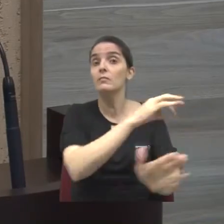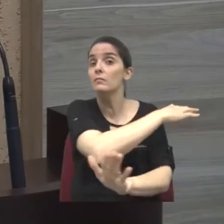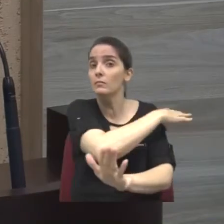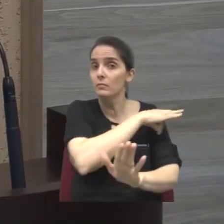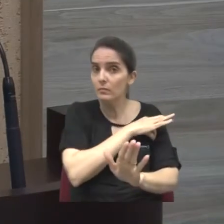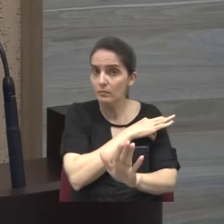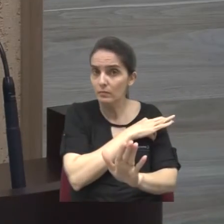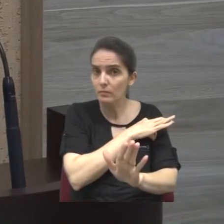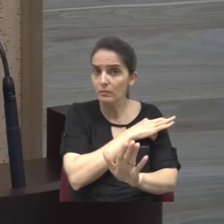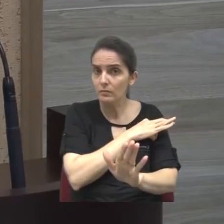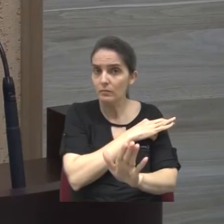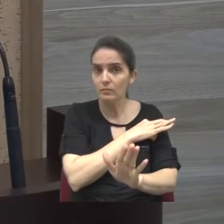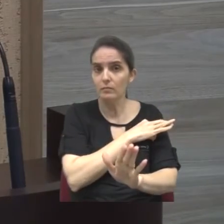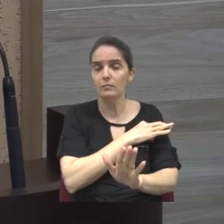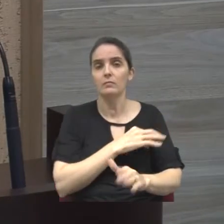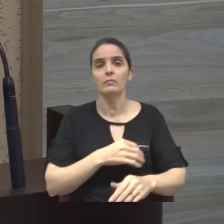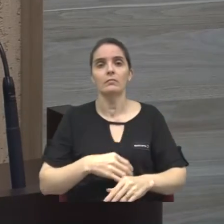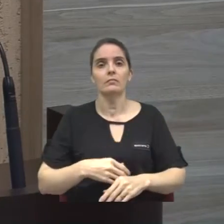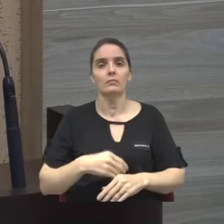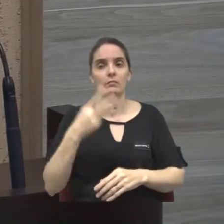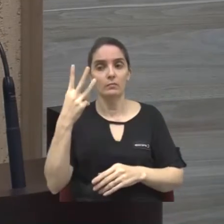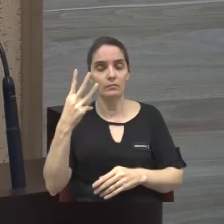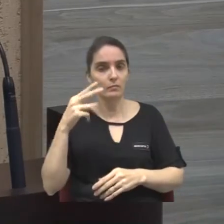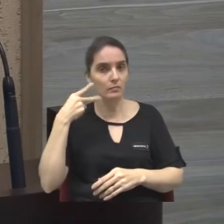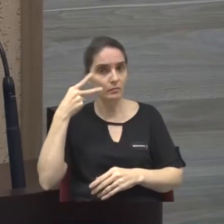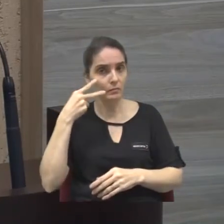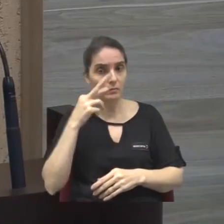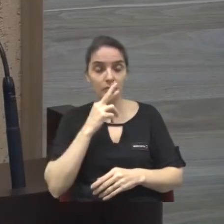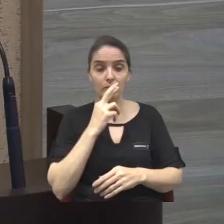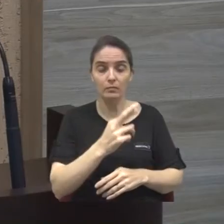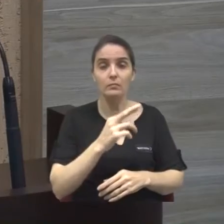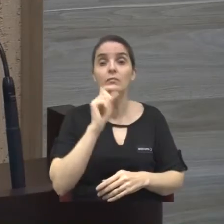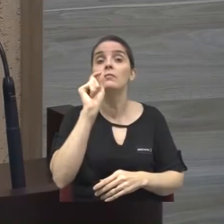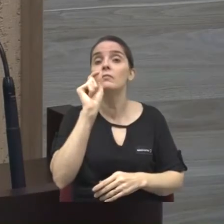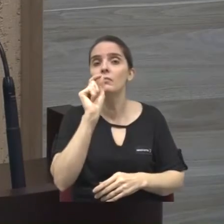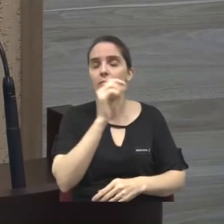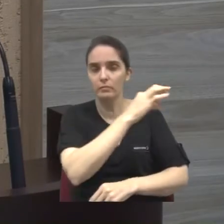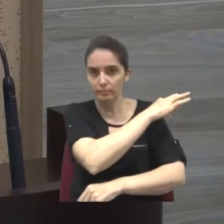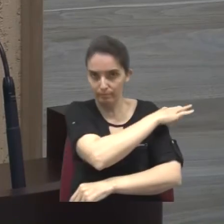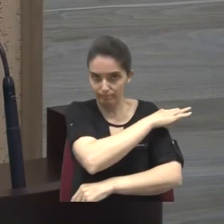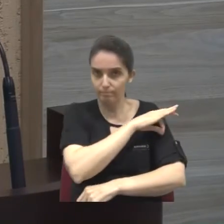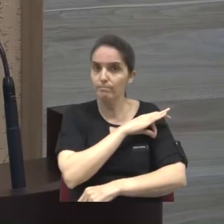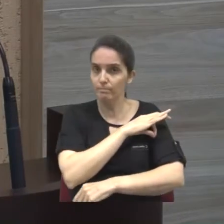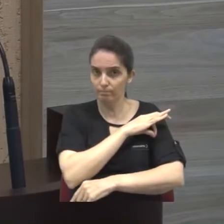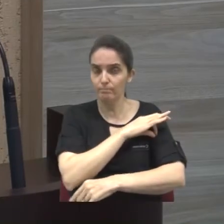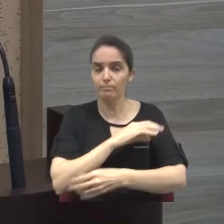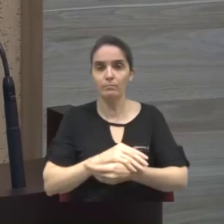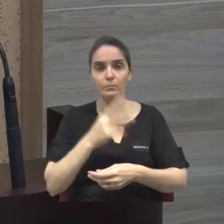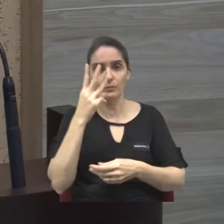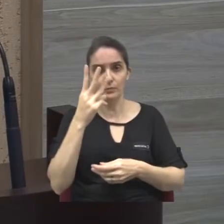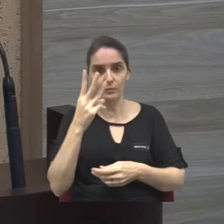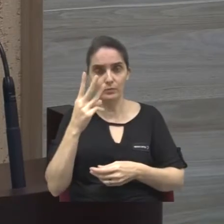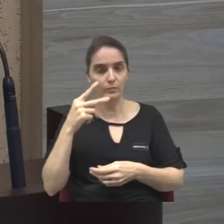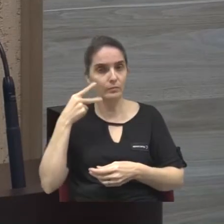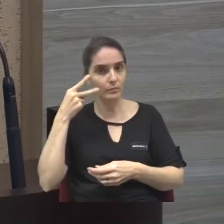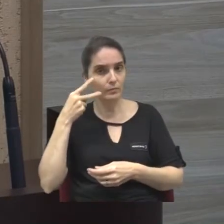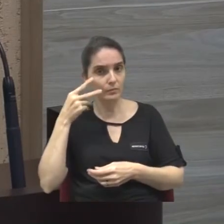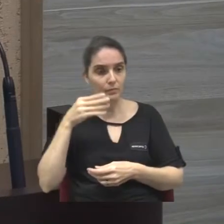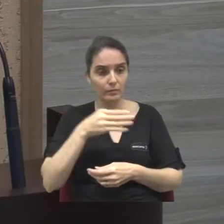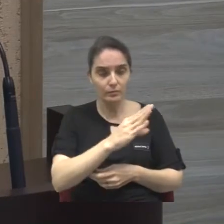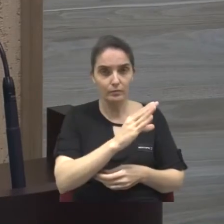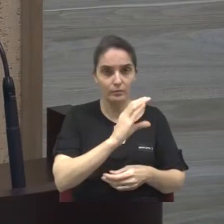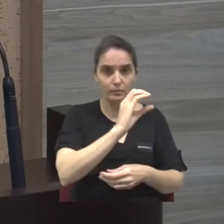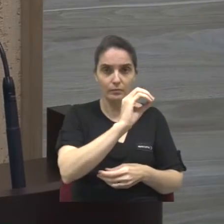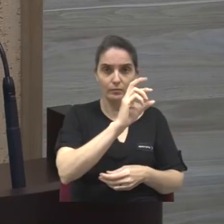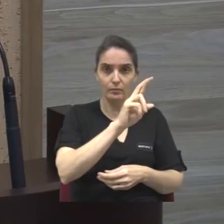nós responderemos. E por incrível que pareça, os 3 vereadores levados a uma corregedoria, que é